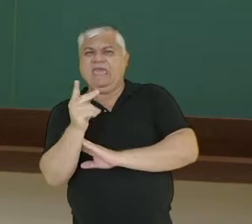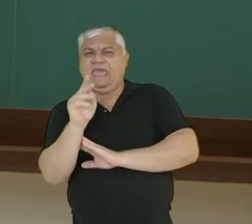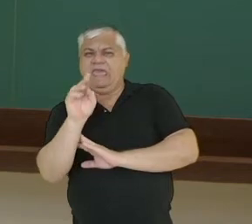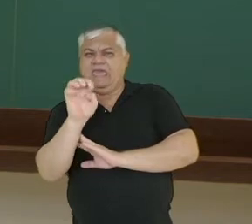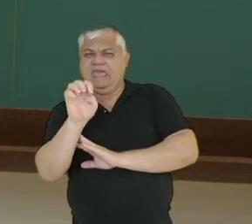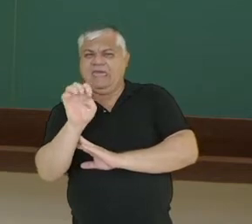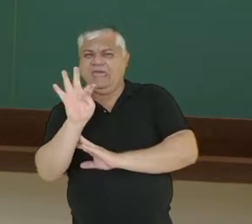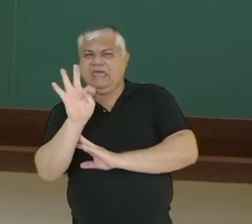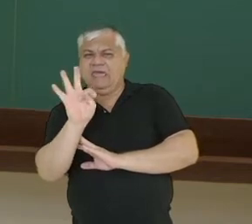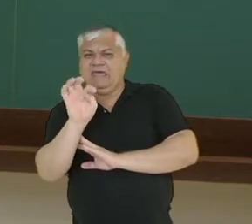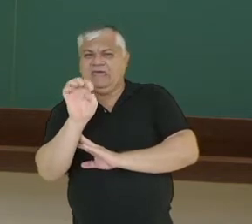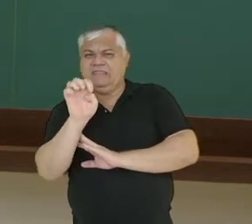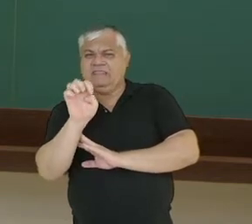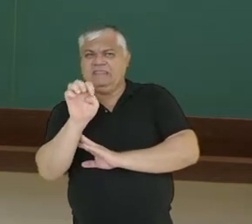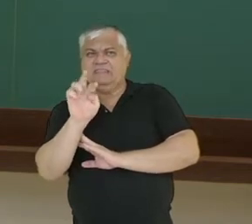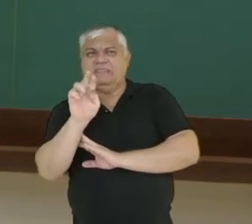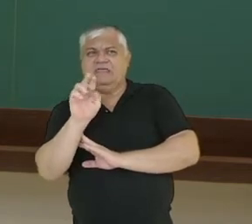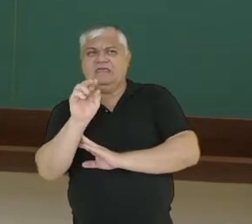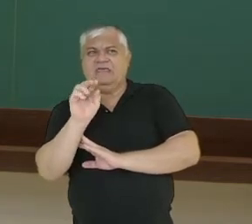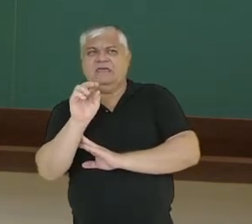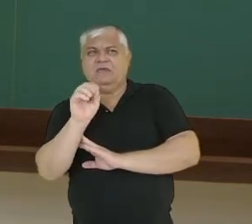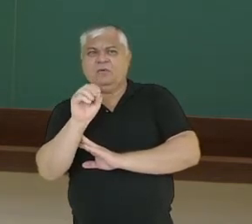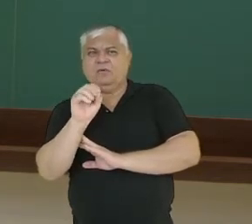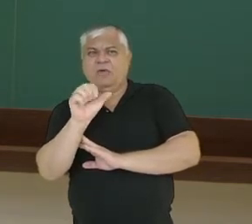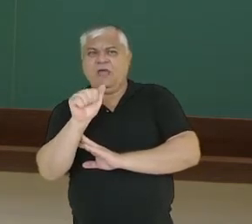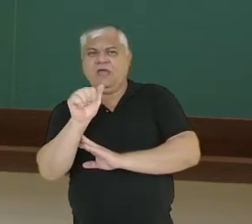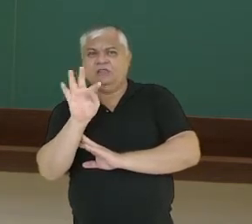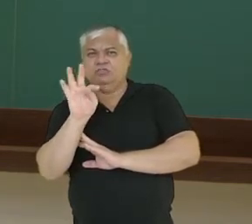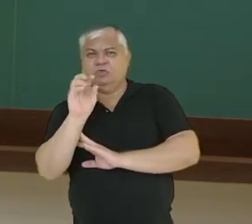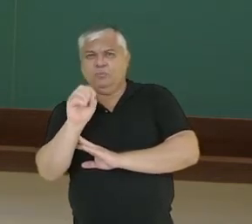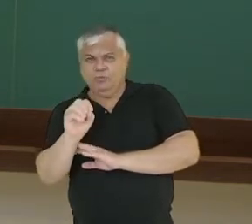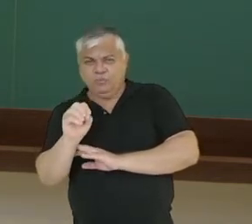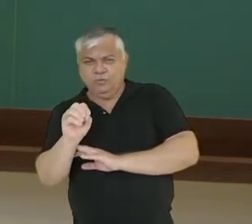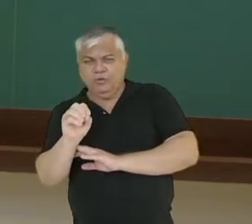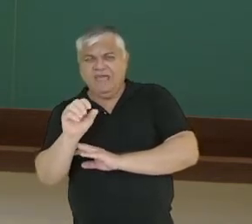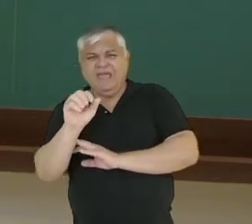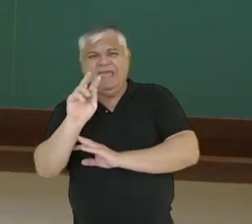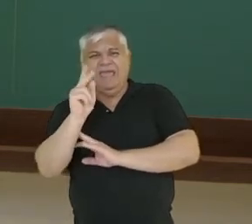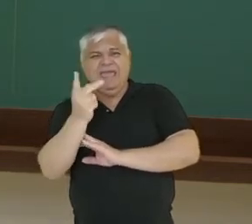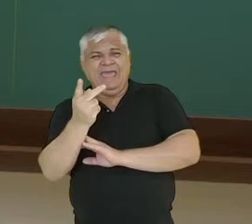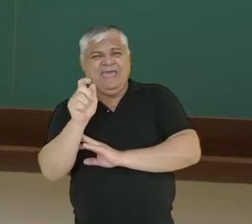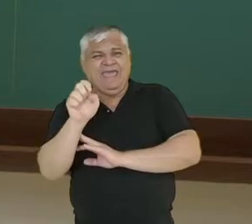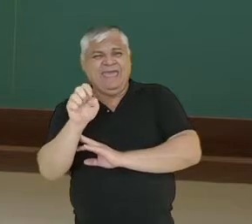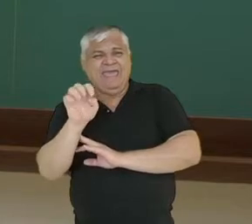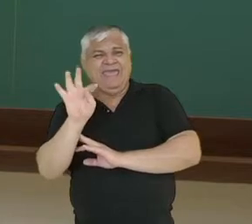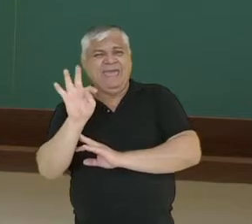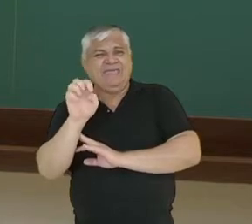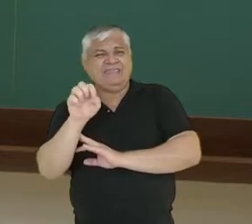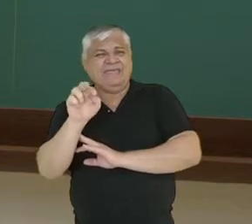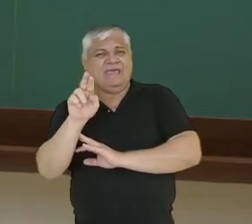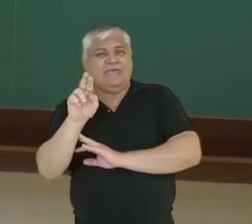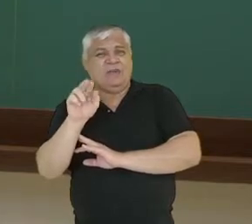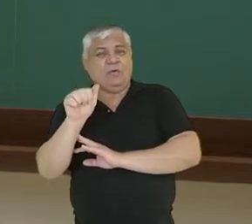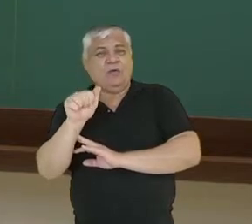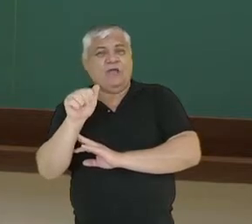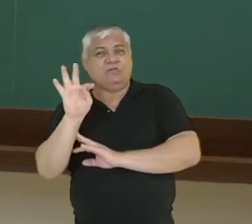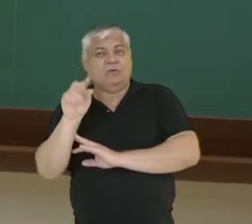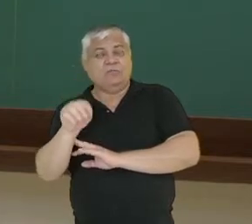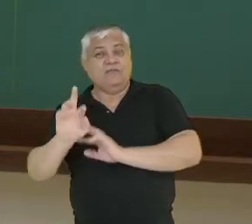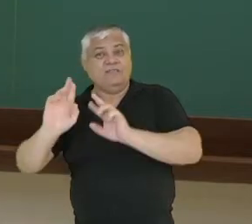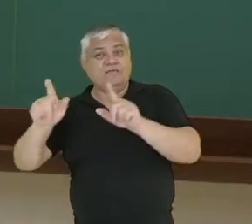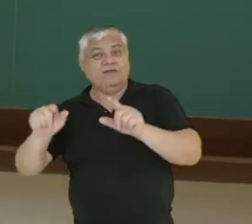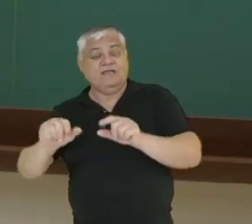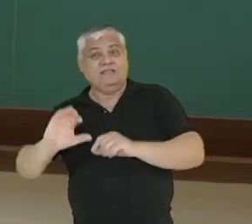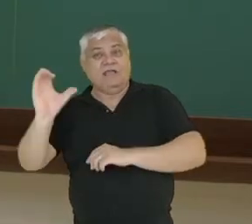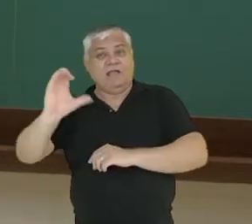Professor, só por desencargo de consciência, heteroátomo é aqueles átomos diferentes de carbonos e